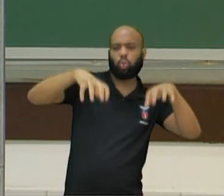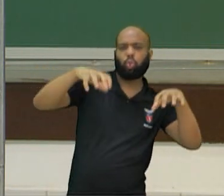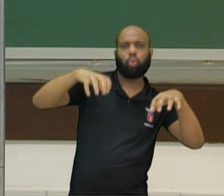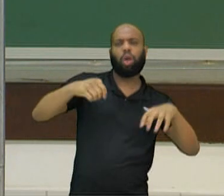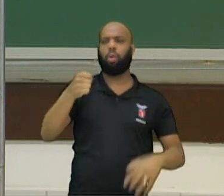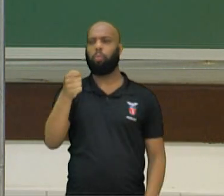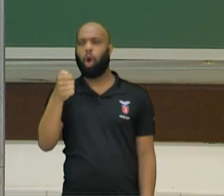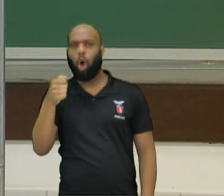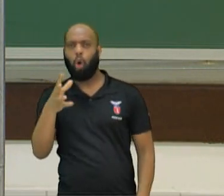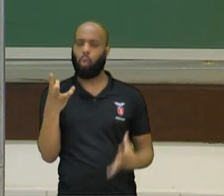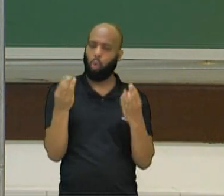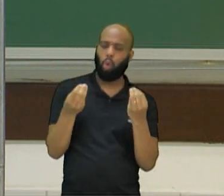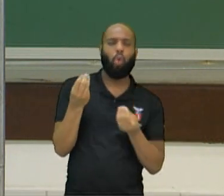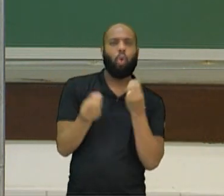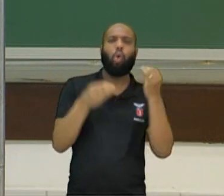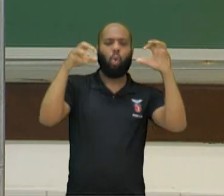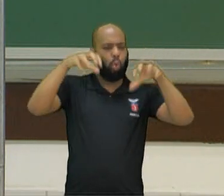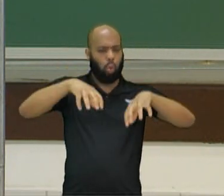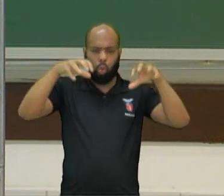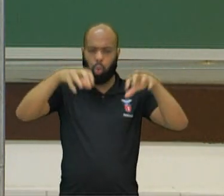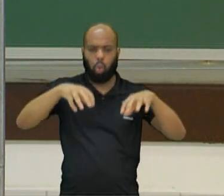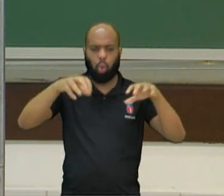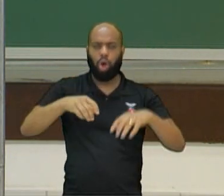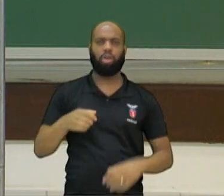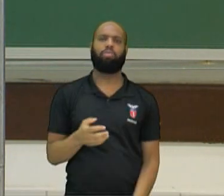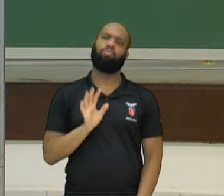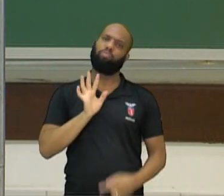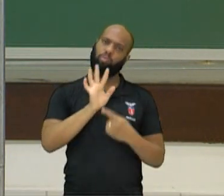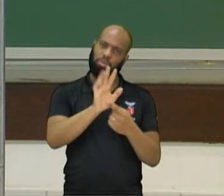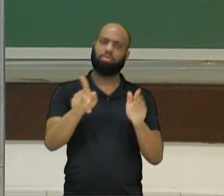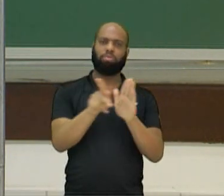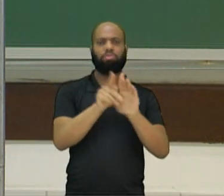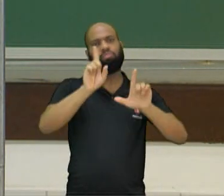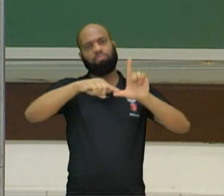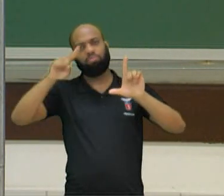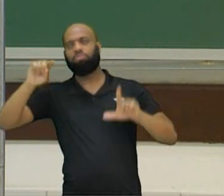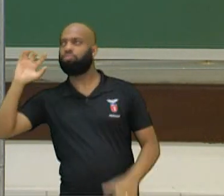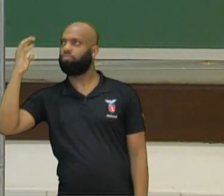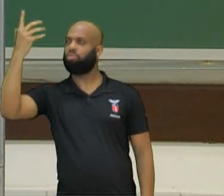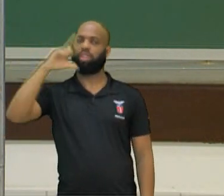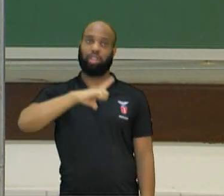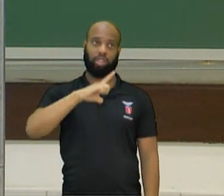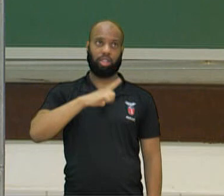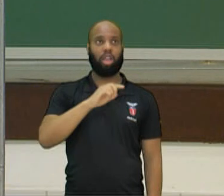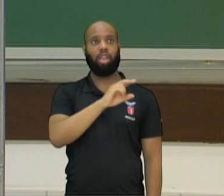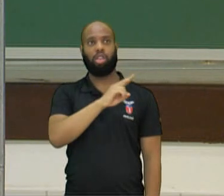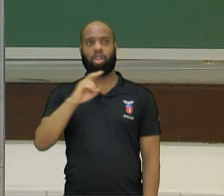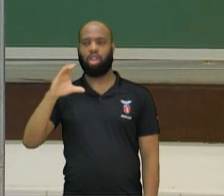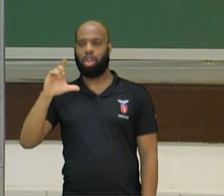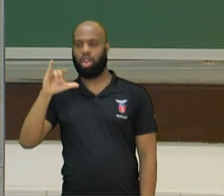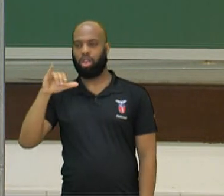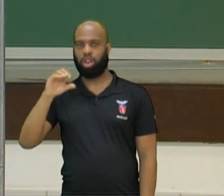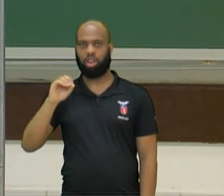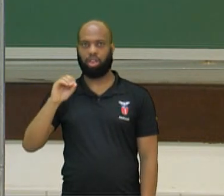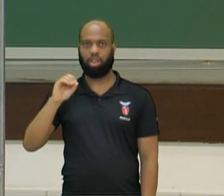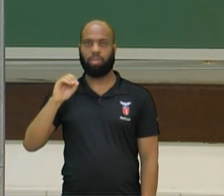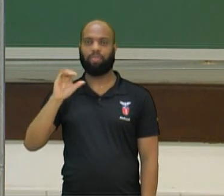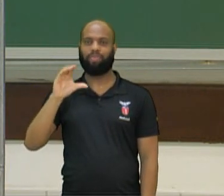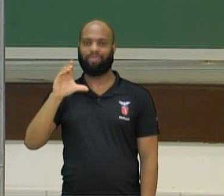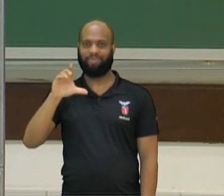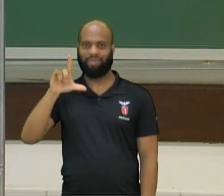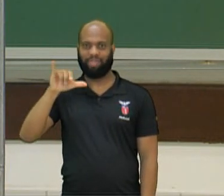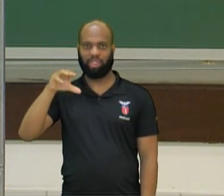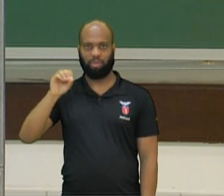pluviosidade, do índice pluviométrico, ou seja, da quantidade de chuvas que nós vamos ter em uma determinada localidade ao longo de um